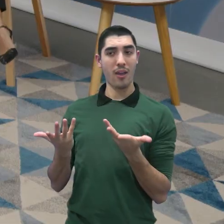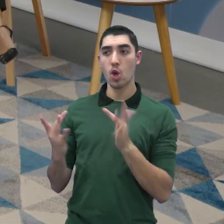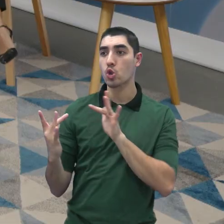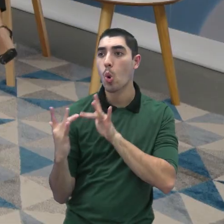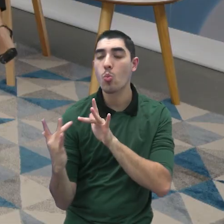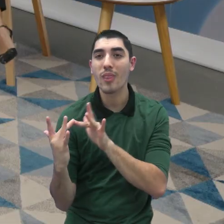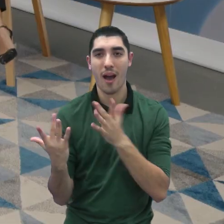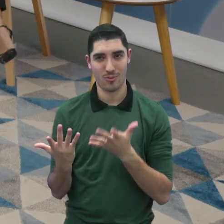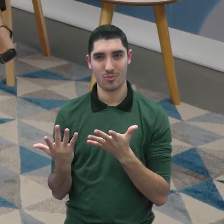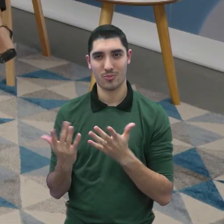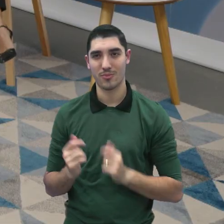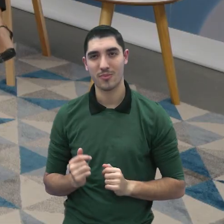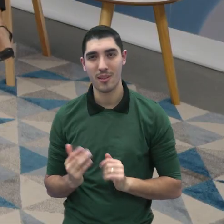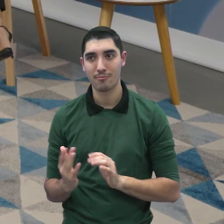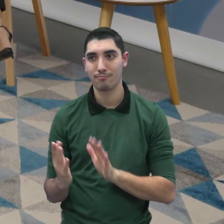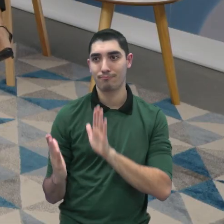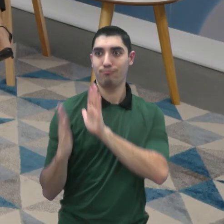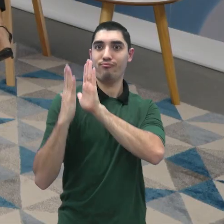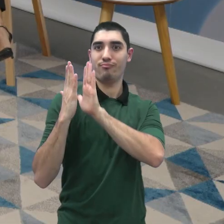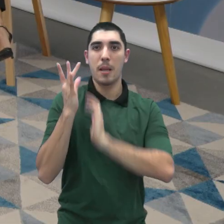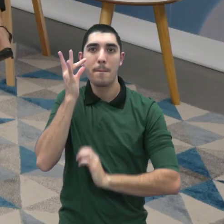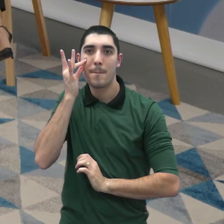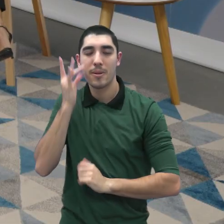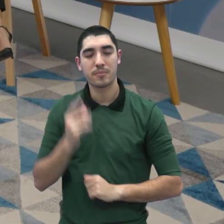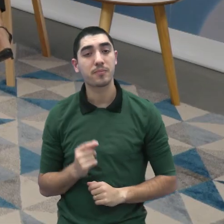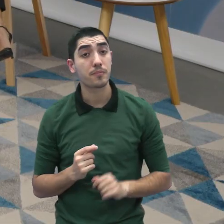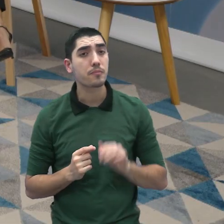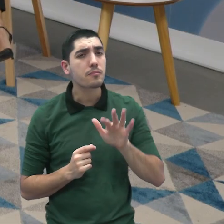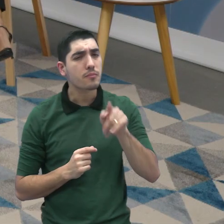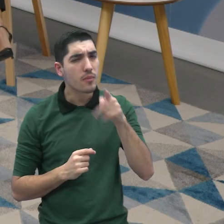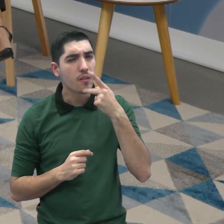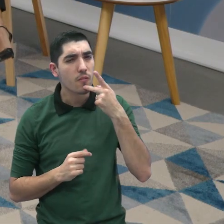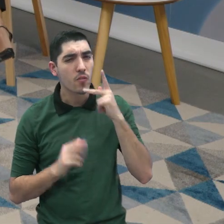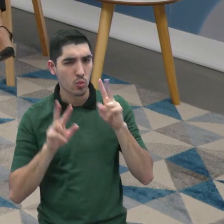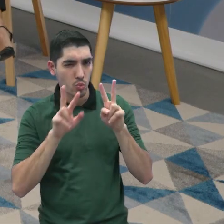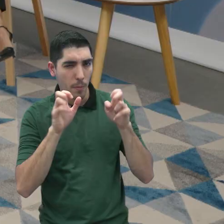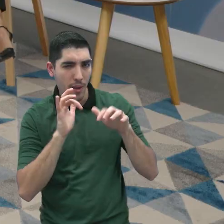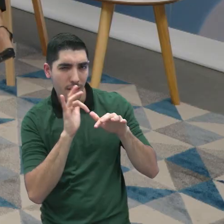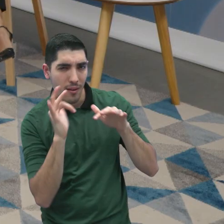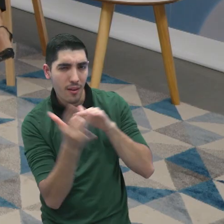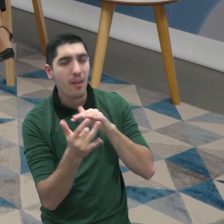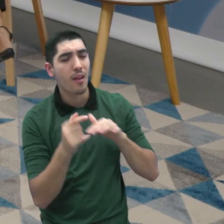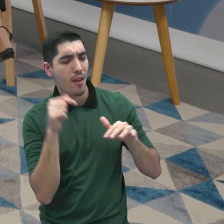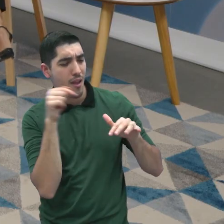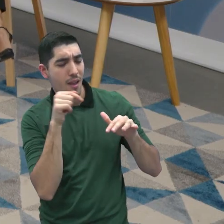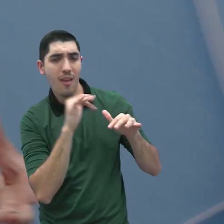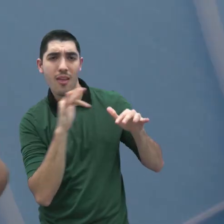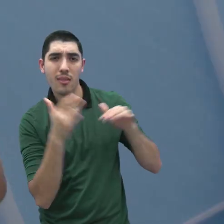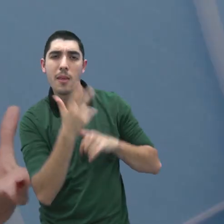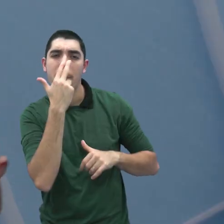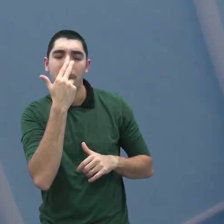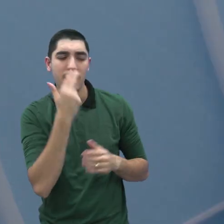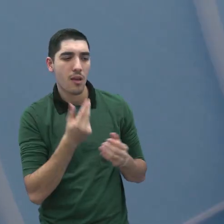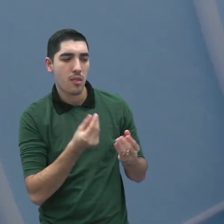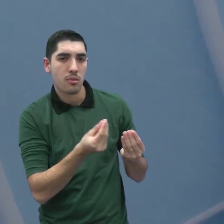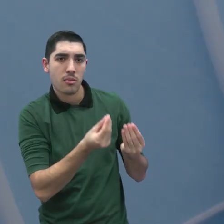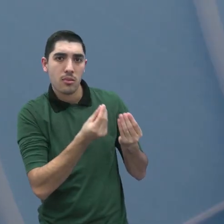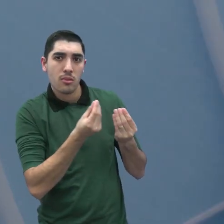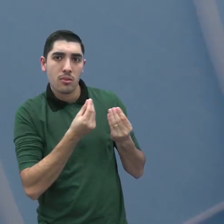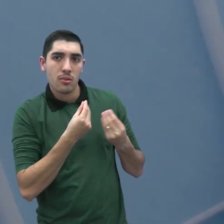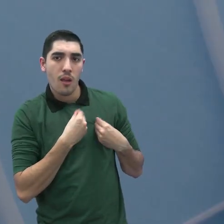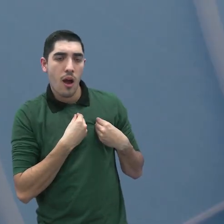E já que você citou as redes sociais, elas também acabam ali alimentando essa